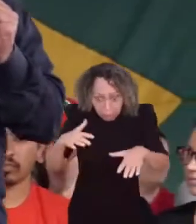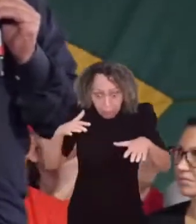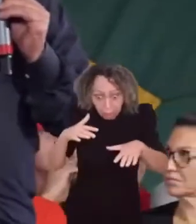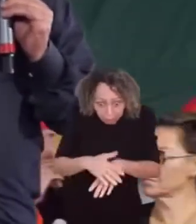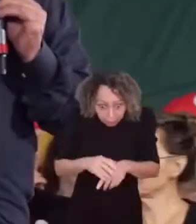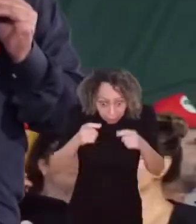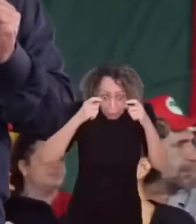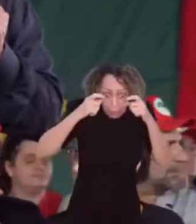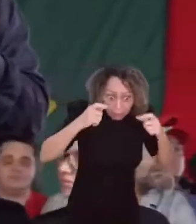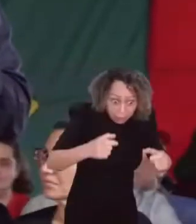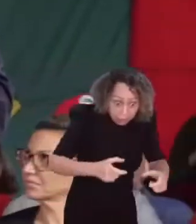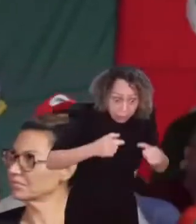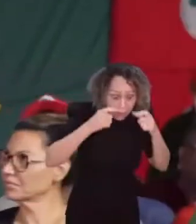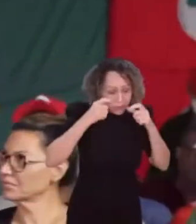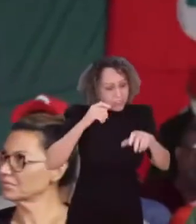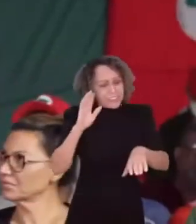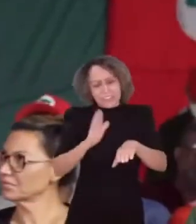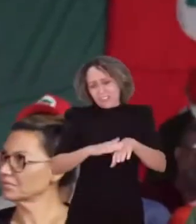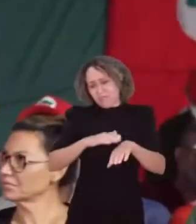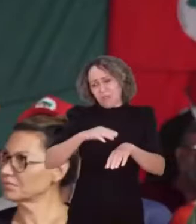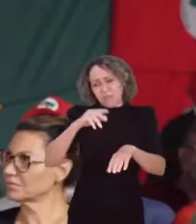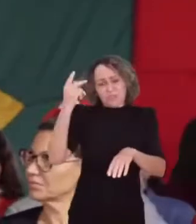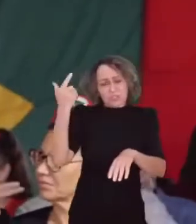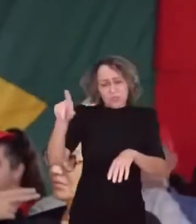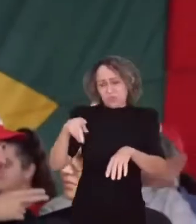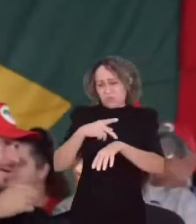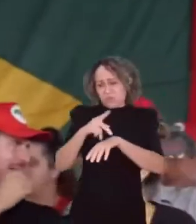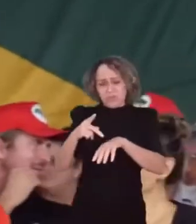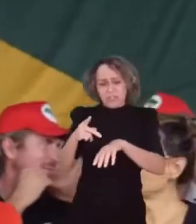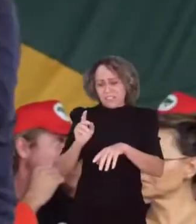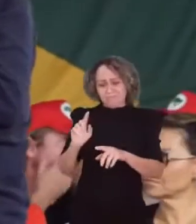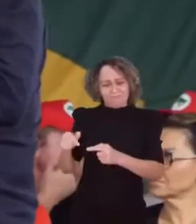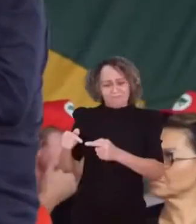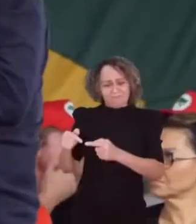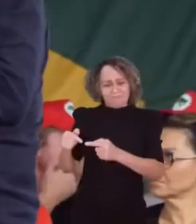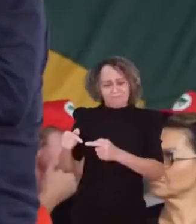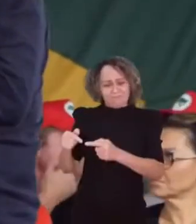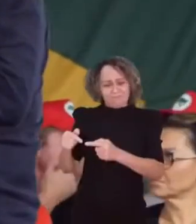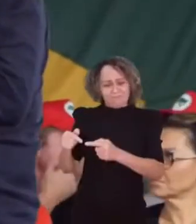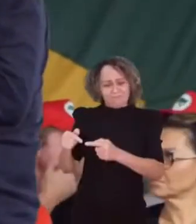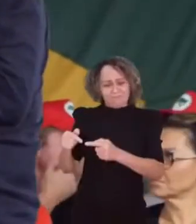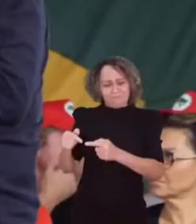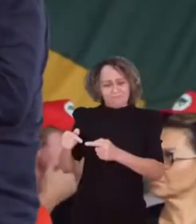como eles estão agora. Esse Congresso é um Congresso,